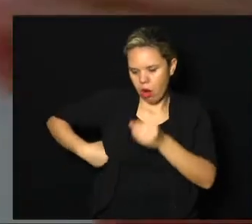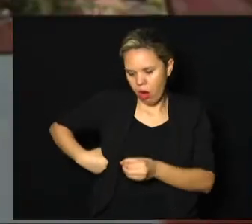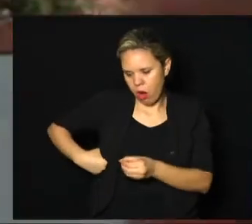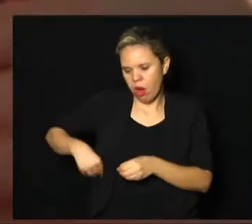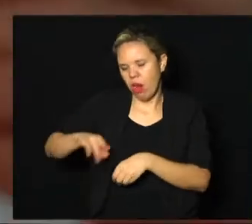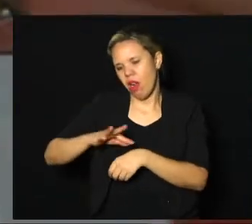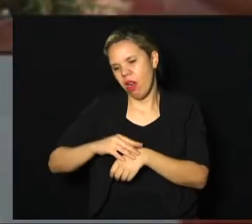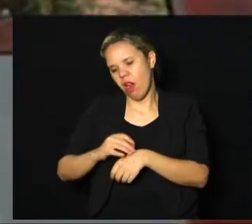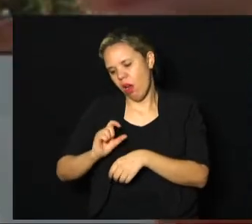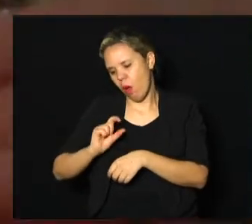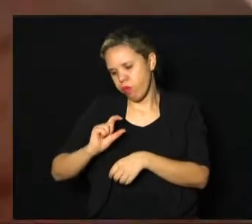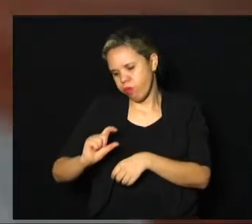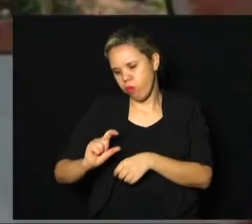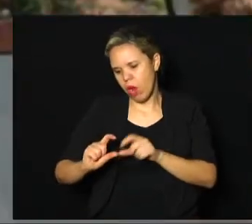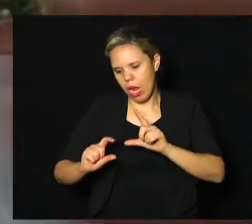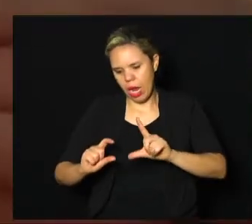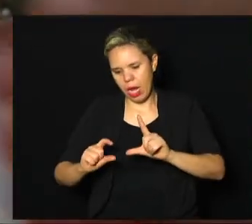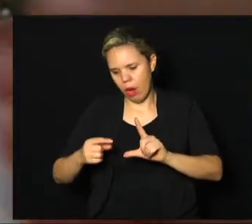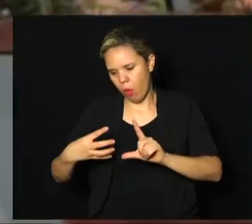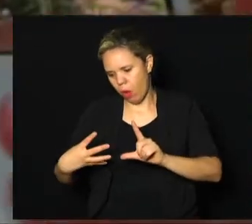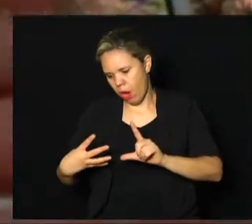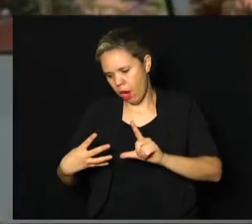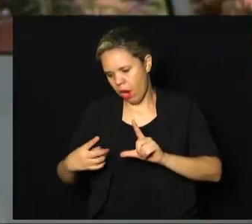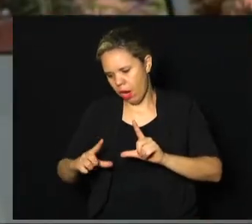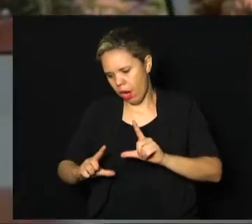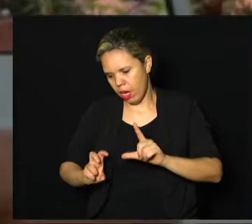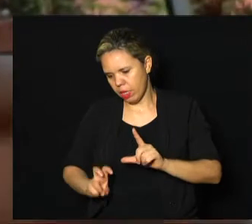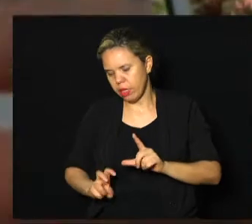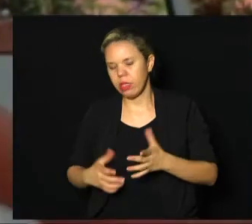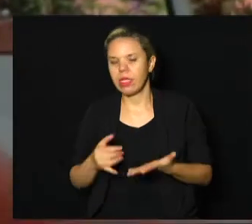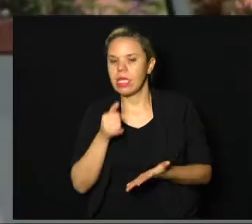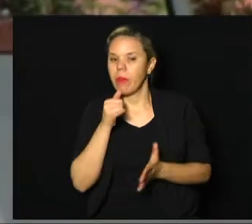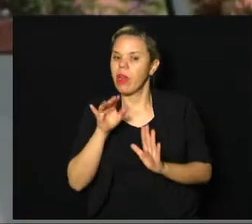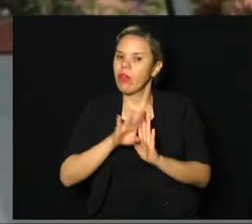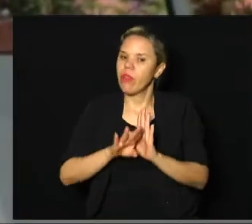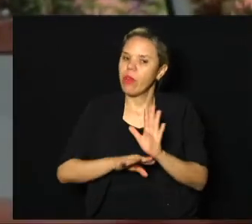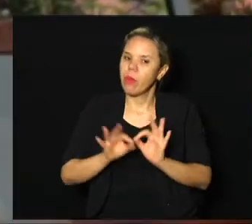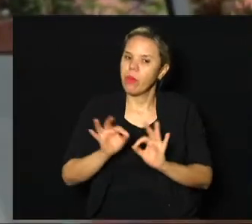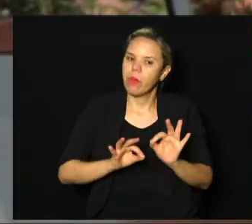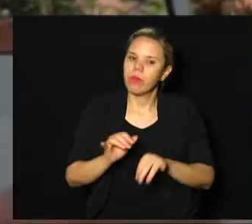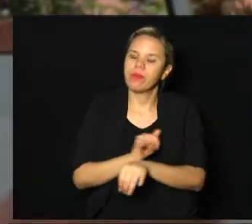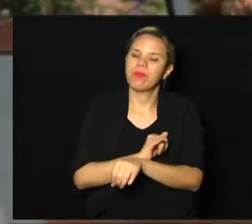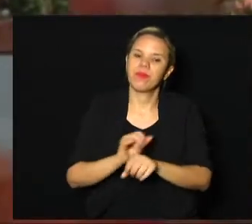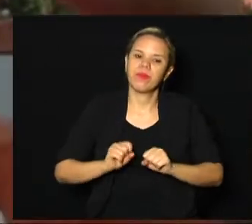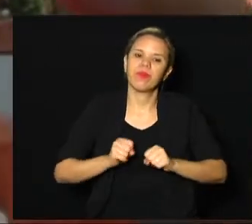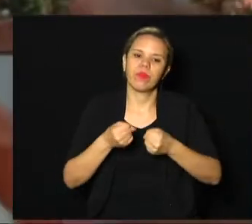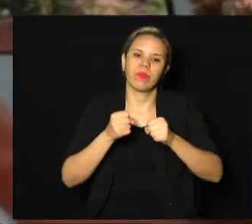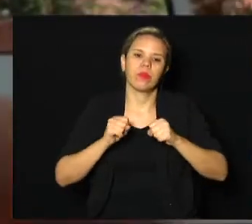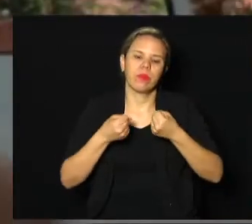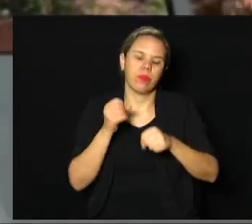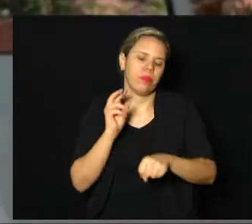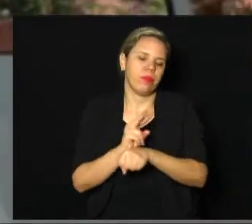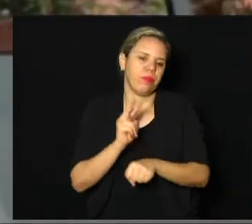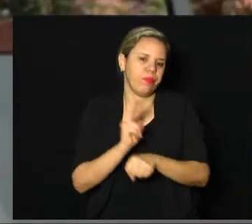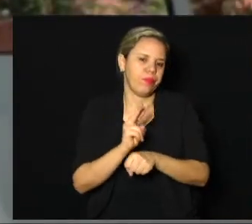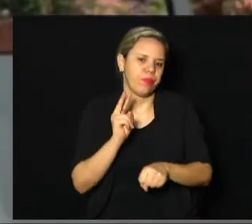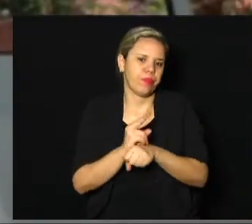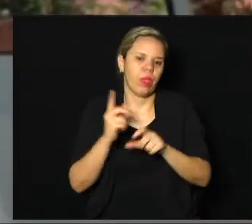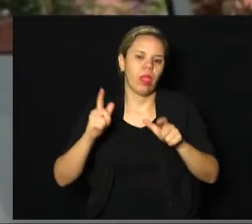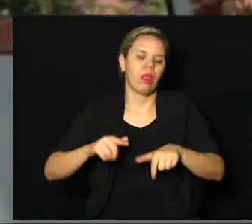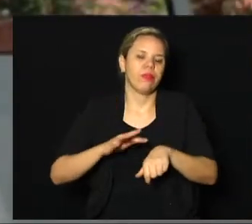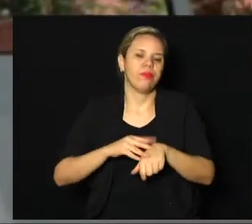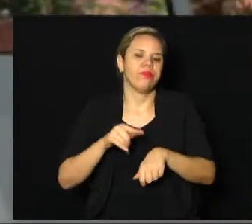na lombar, entre a quarta e a quinta vértebra. Então, a gente vai programar uma estratégia de fortalecimento para proteger aonde você